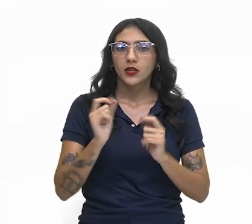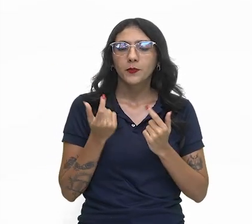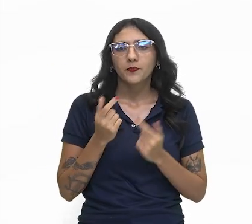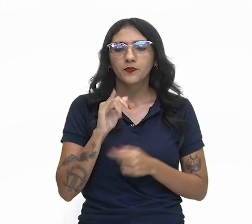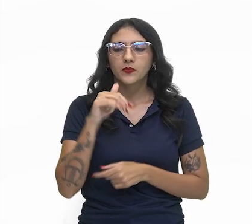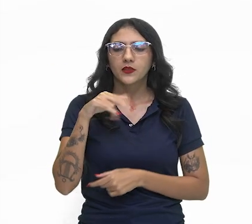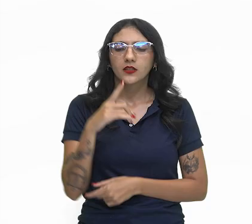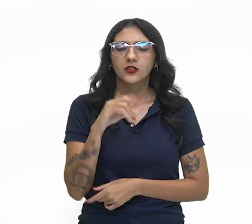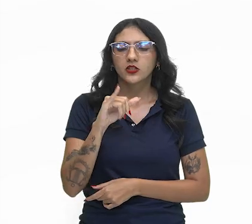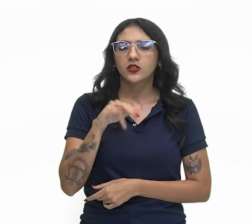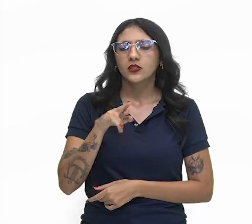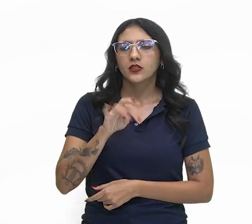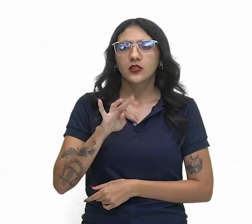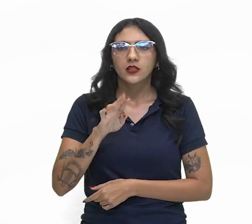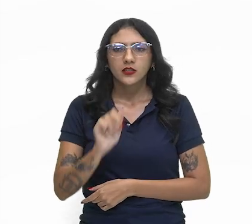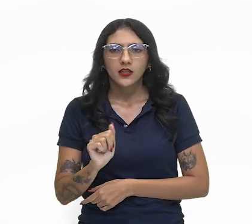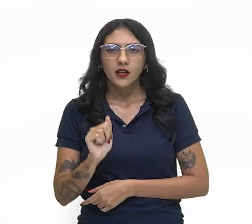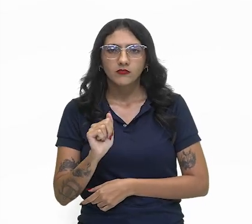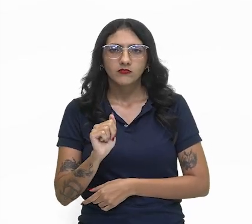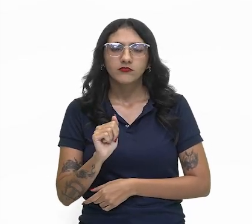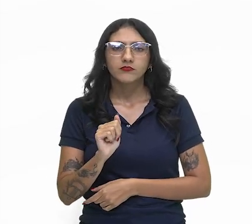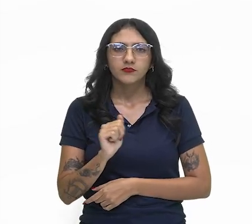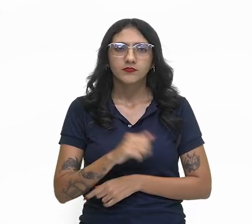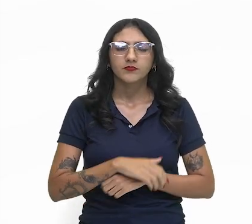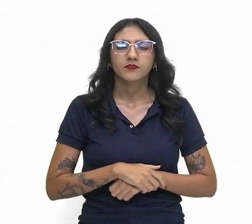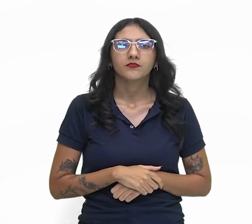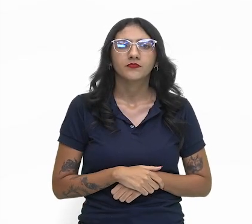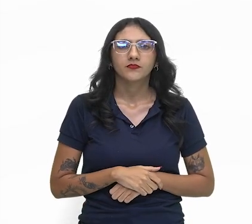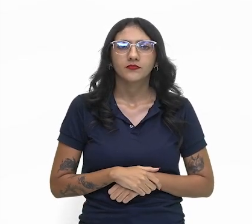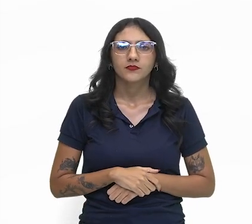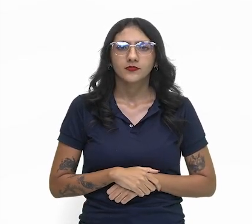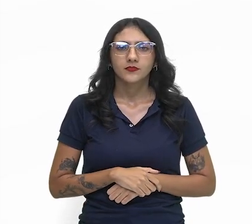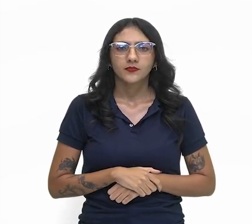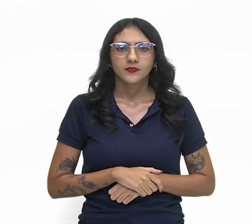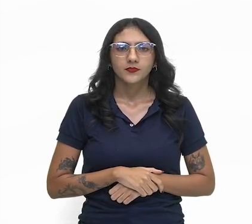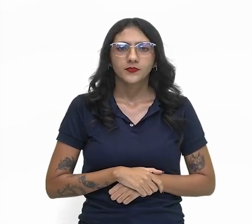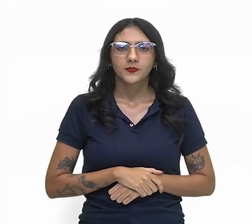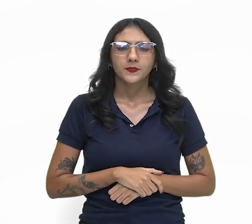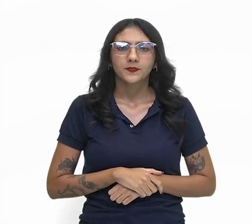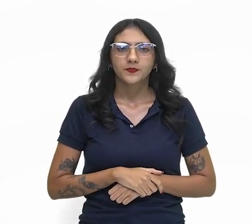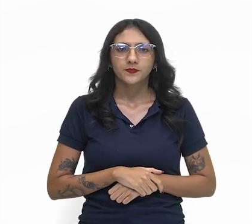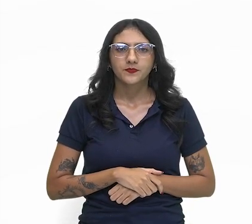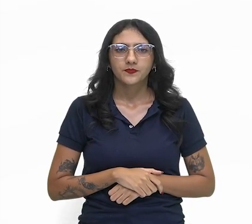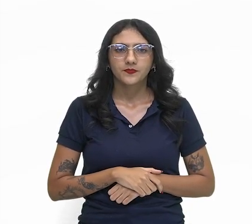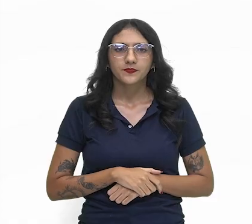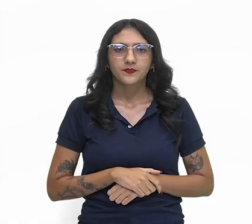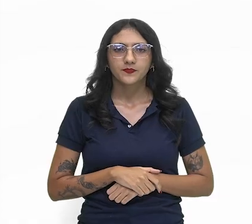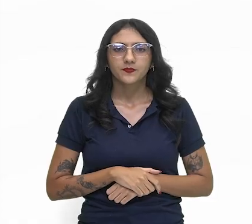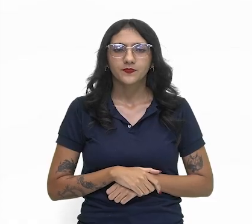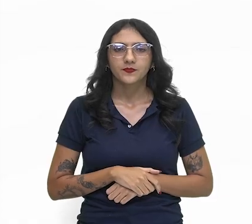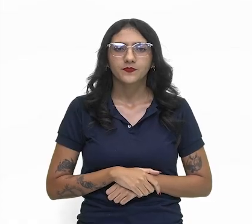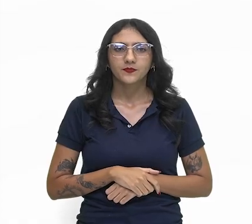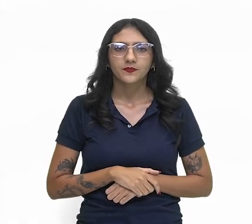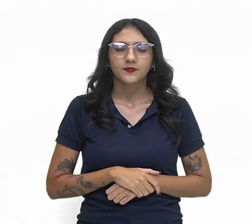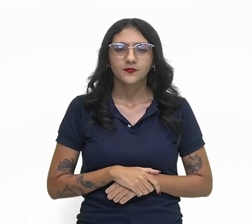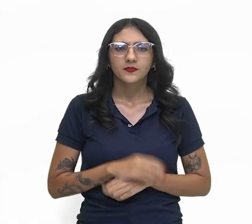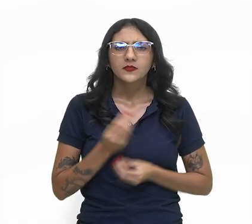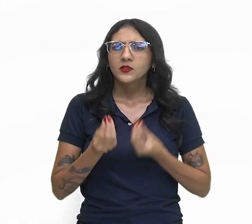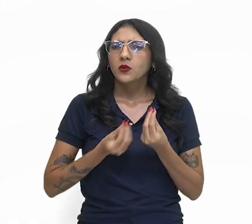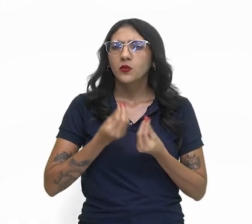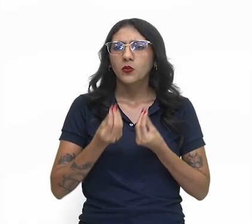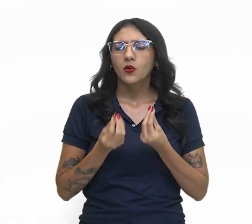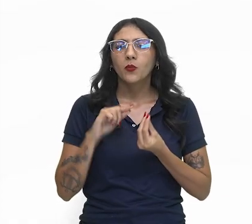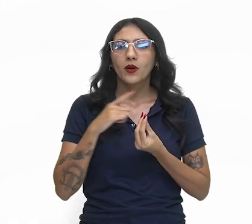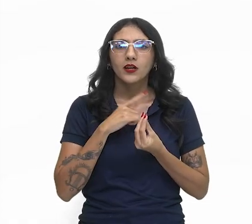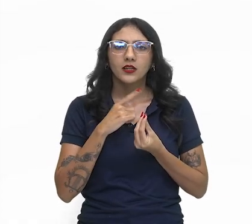indireta, tá certo? Vamos voltar lá para o começo. Ela mede temperatura de escala de forma indireta, ou